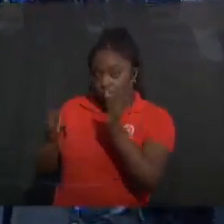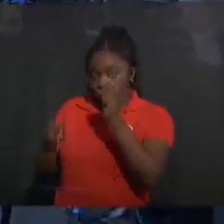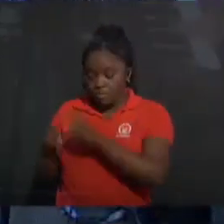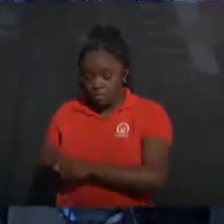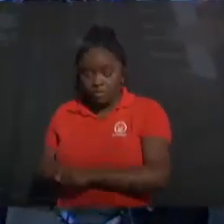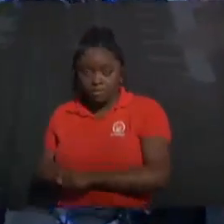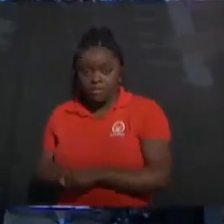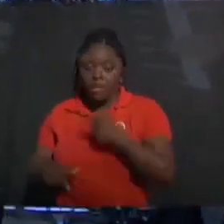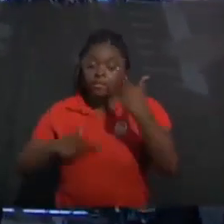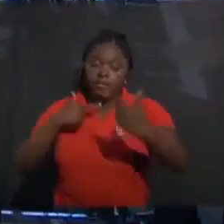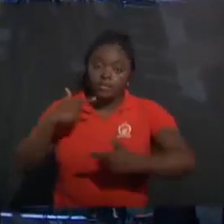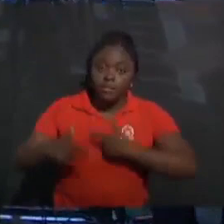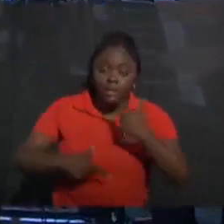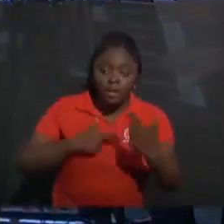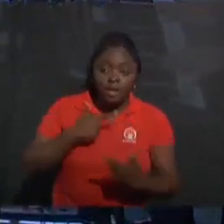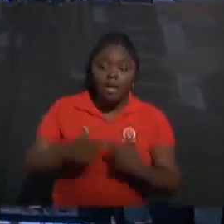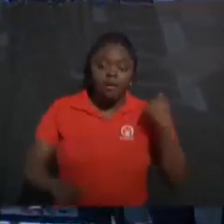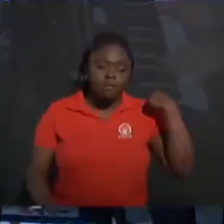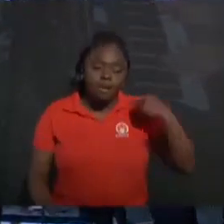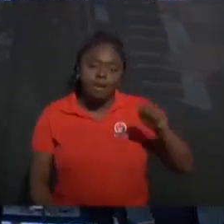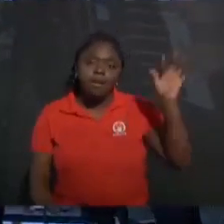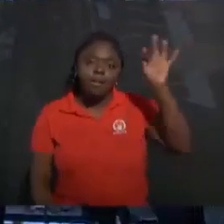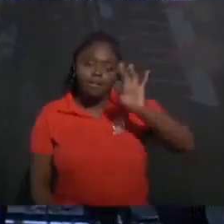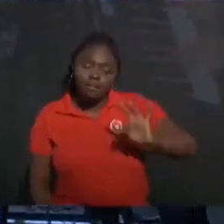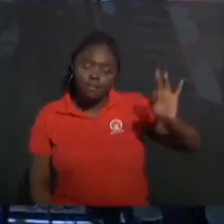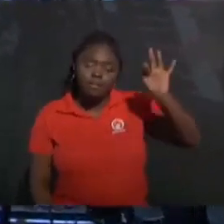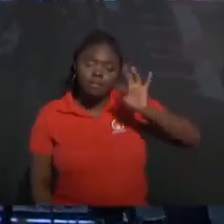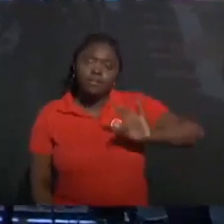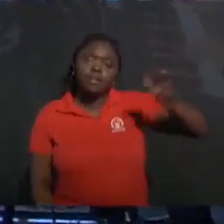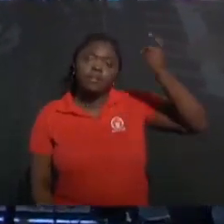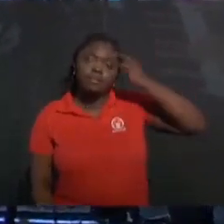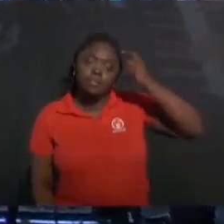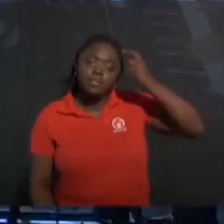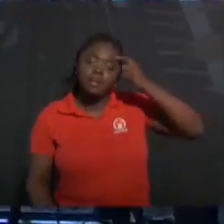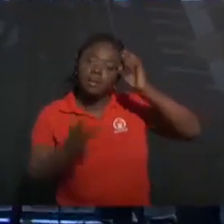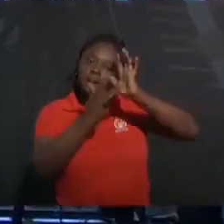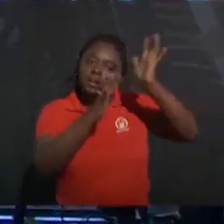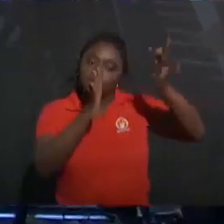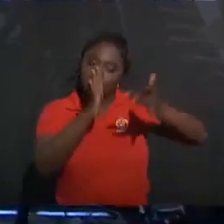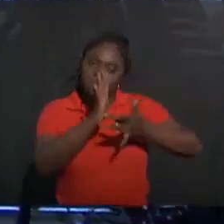Trabalhe à luz dessa realidade. Vá para a faculdade pensando na vinda dele.